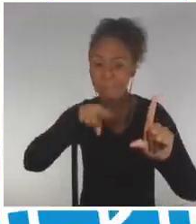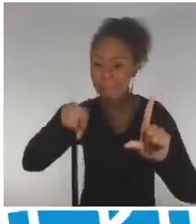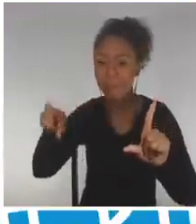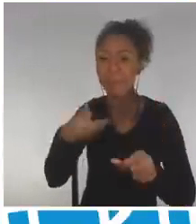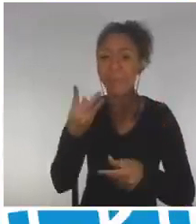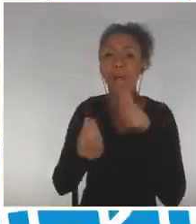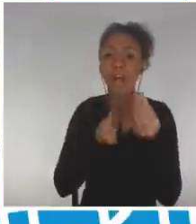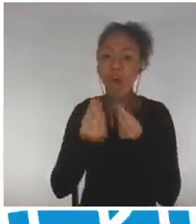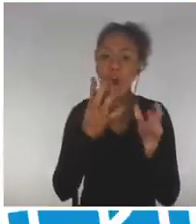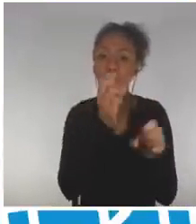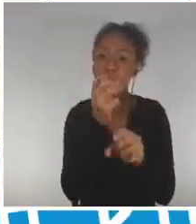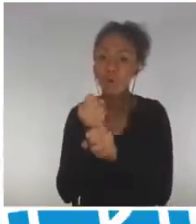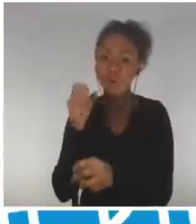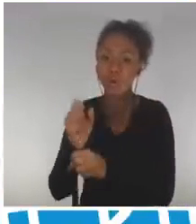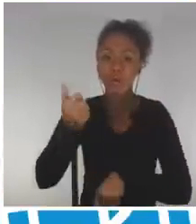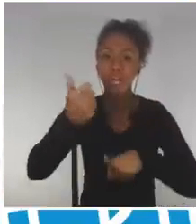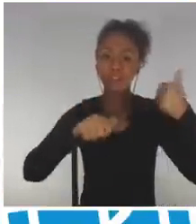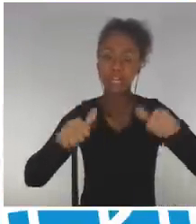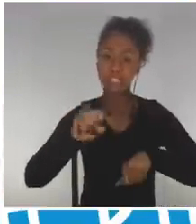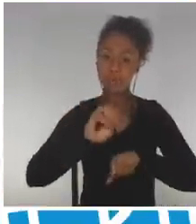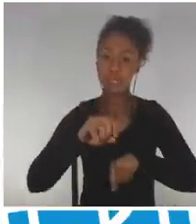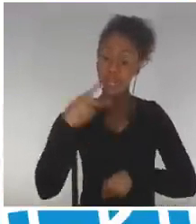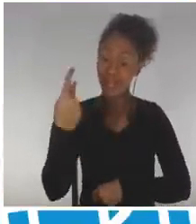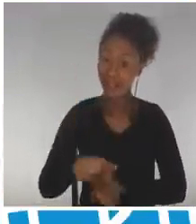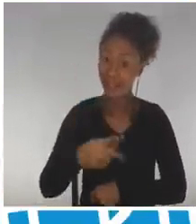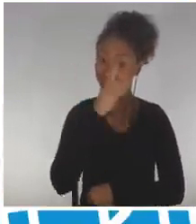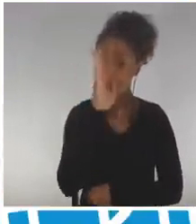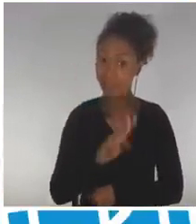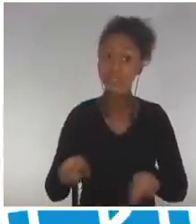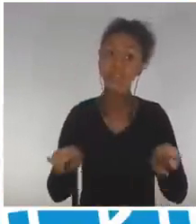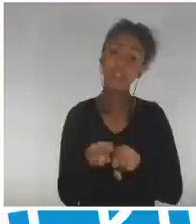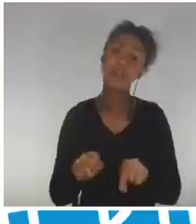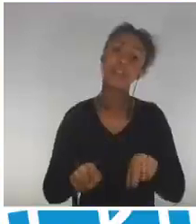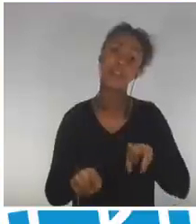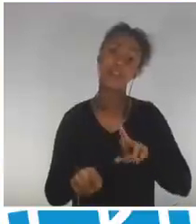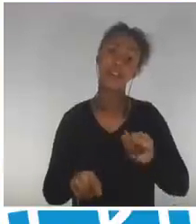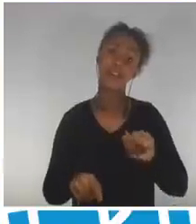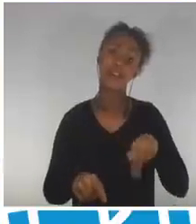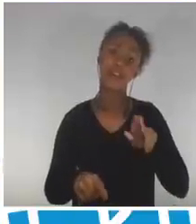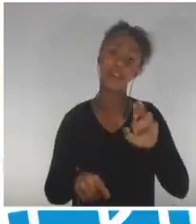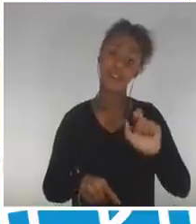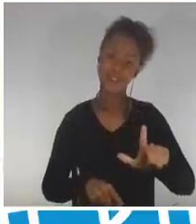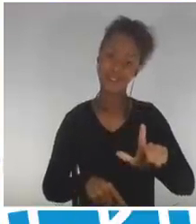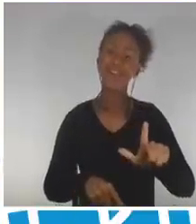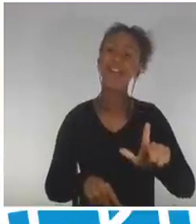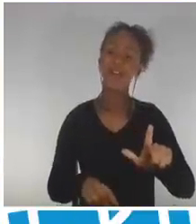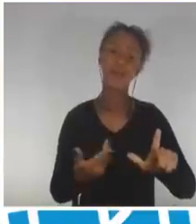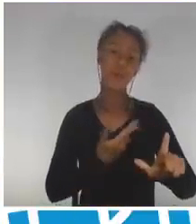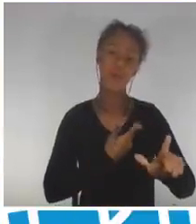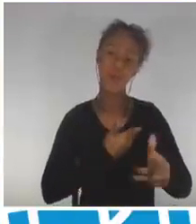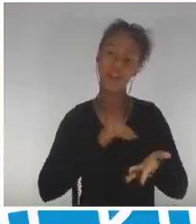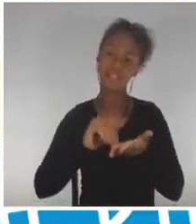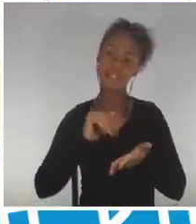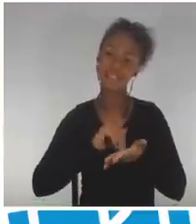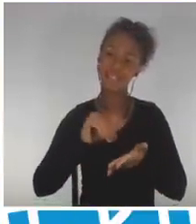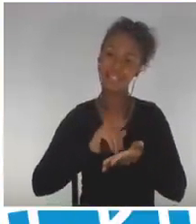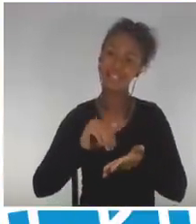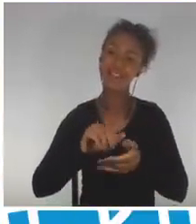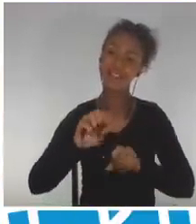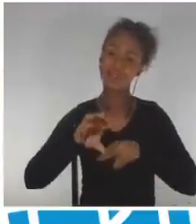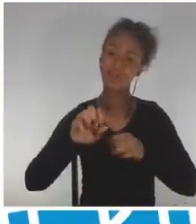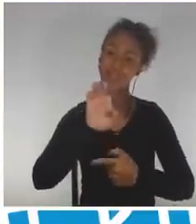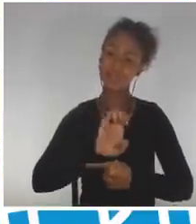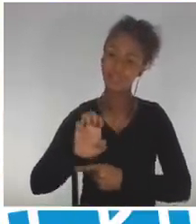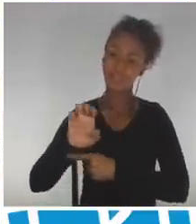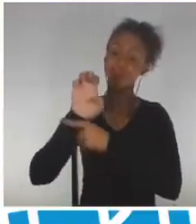educacional no nosso país, e a Raquel, né, que a gente também é uma colega secretária de Educação do Estado, de longas datas, que hoje está